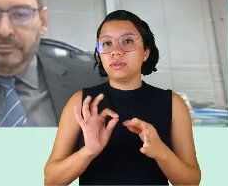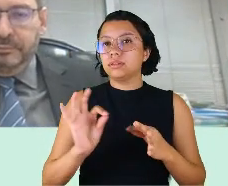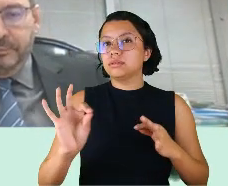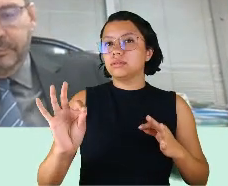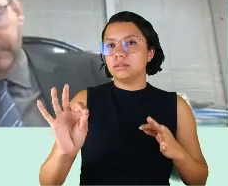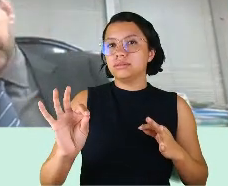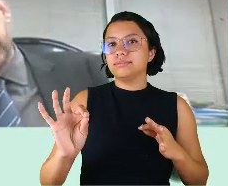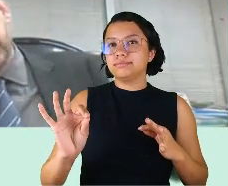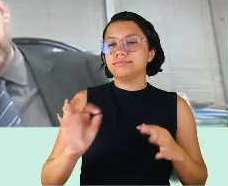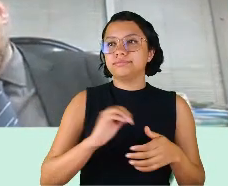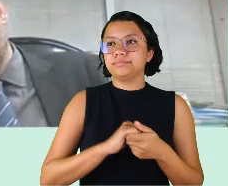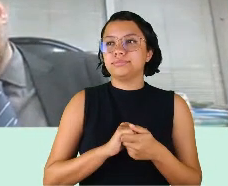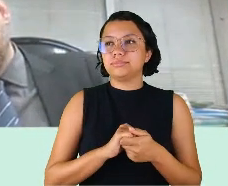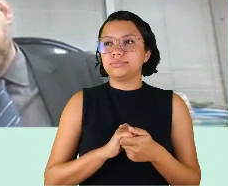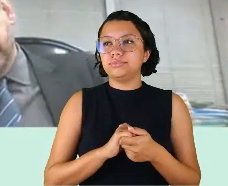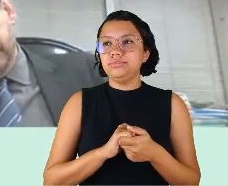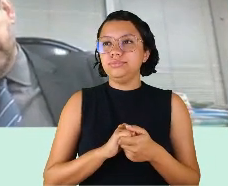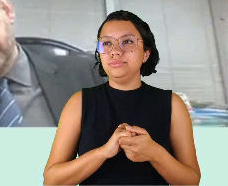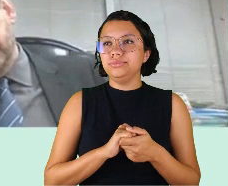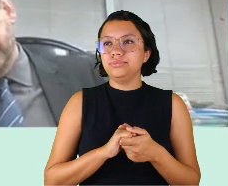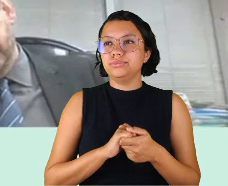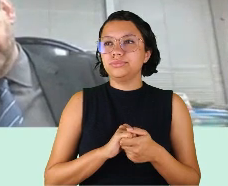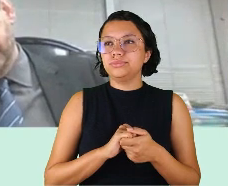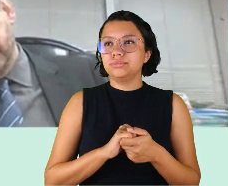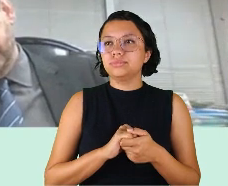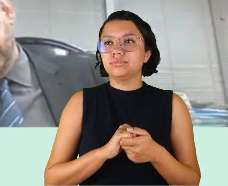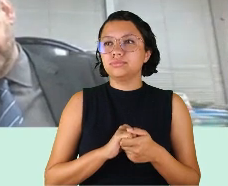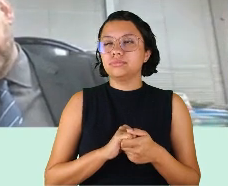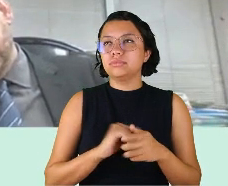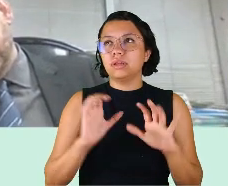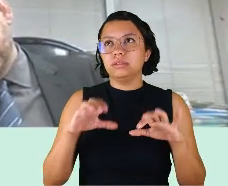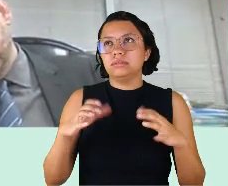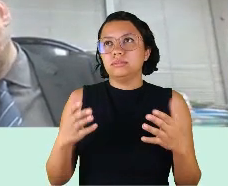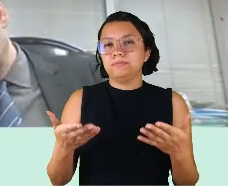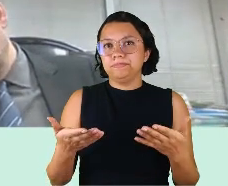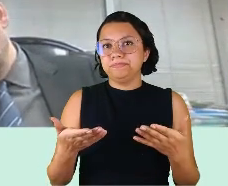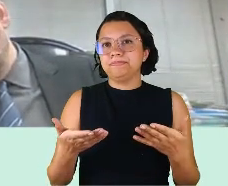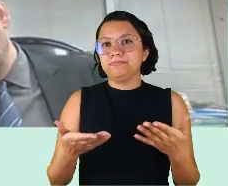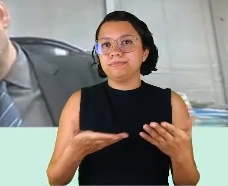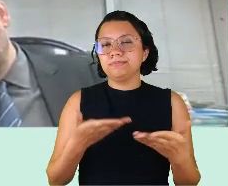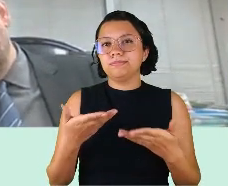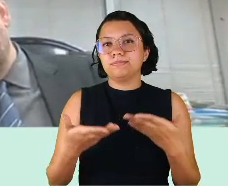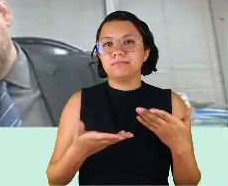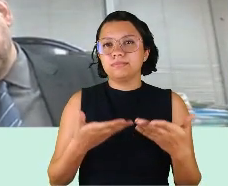à distância. Em primeiro lugar, assim,